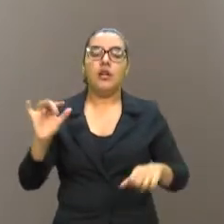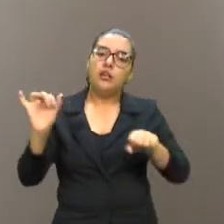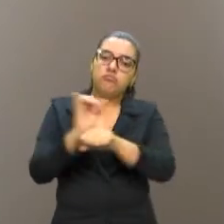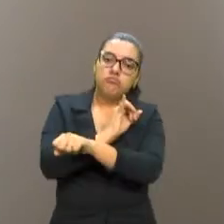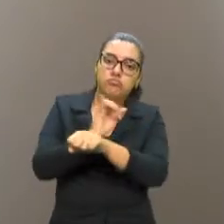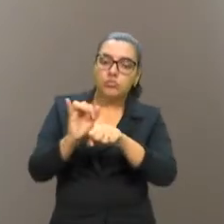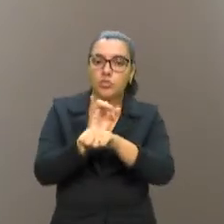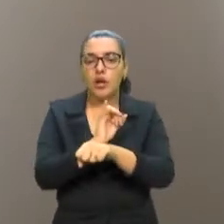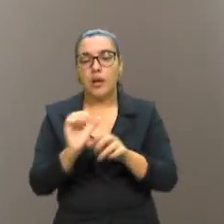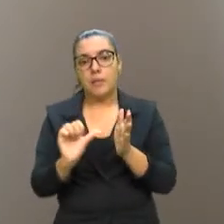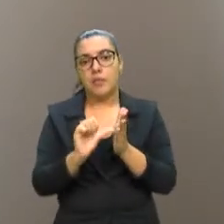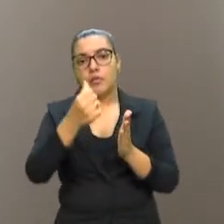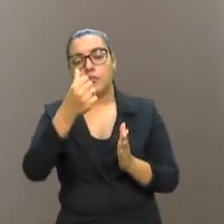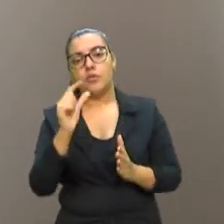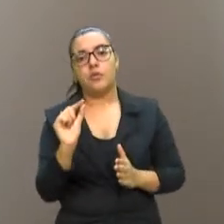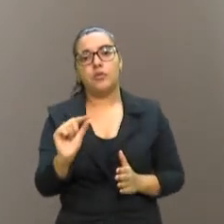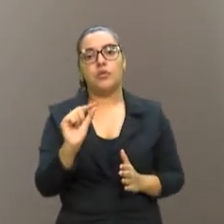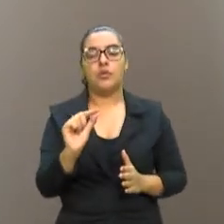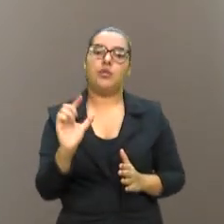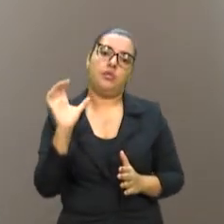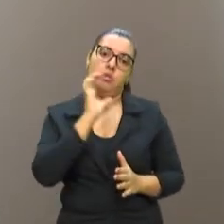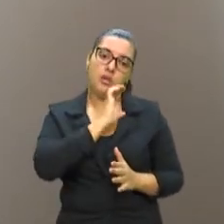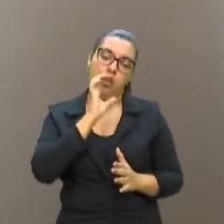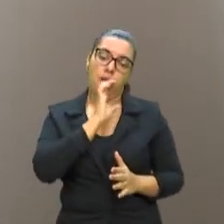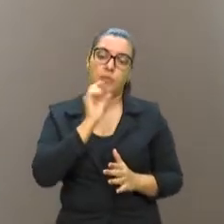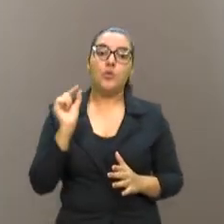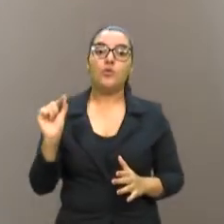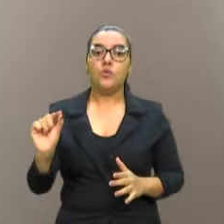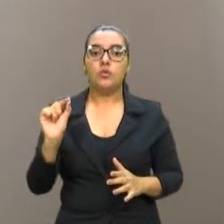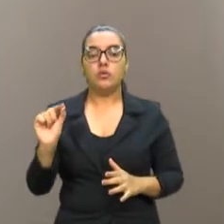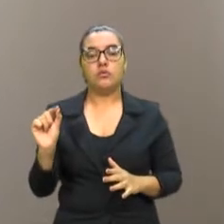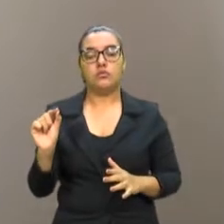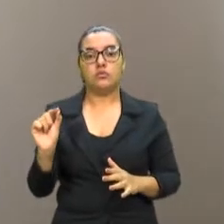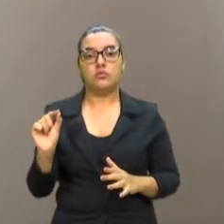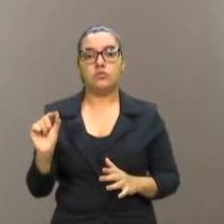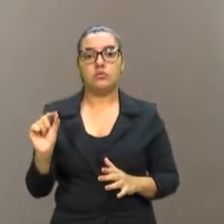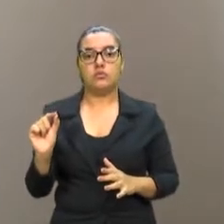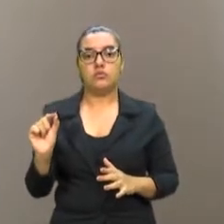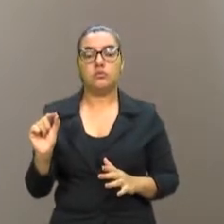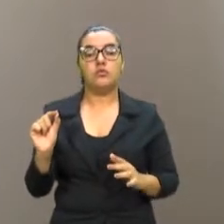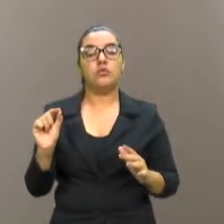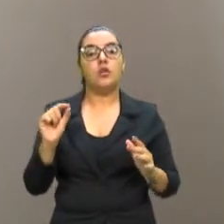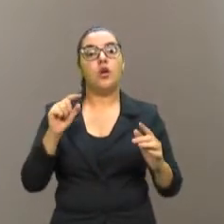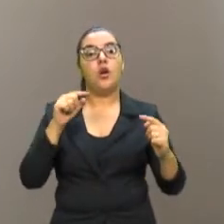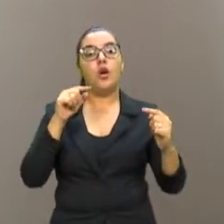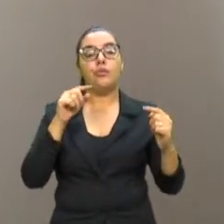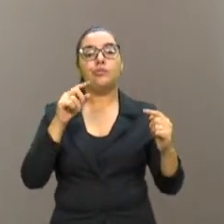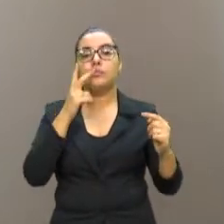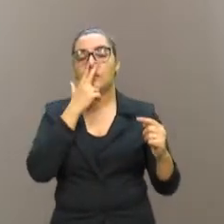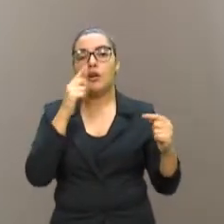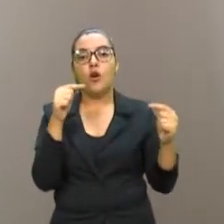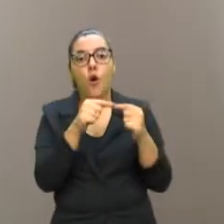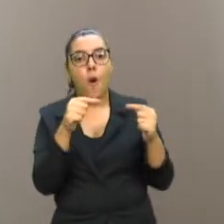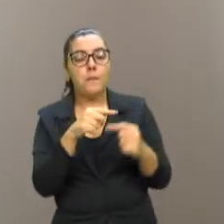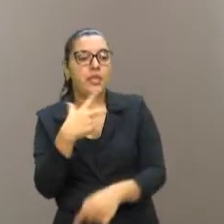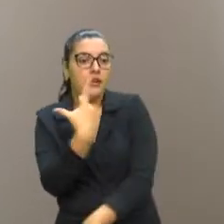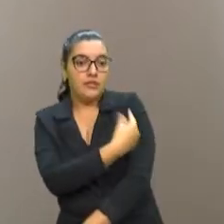A primeira estratégia, logicamente, está intimamente relacionada à vacinação.